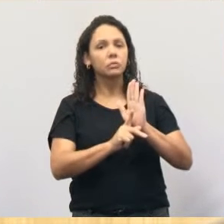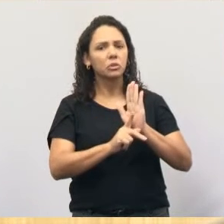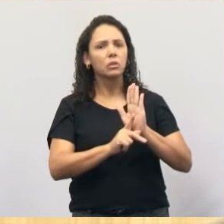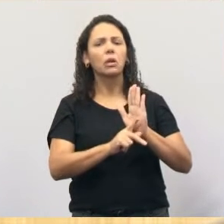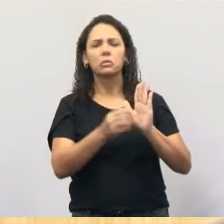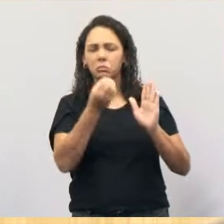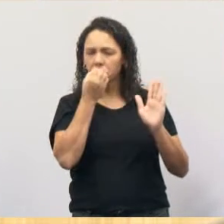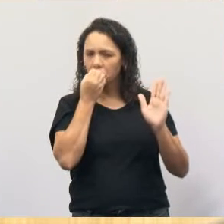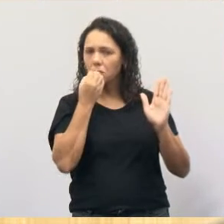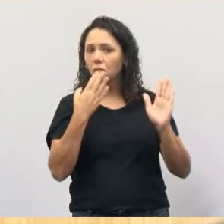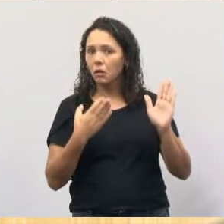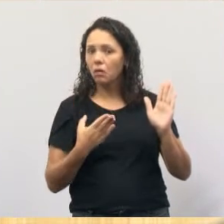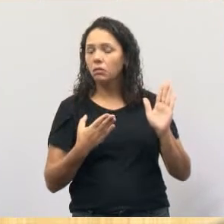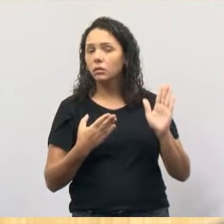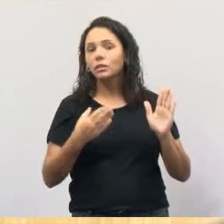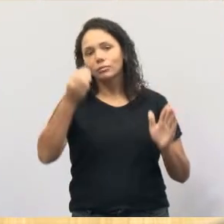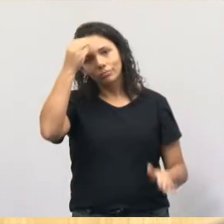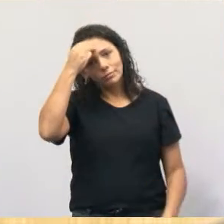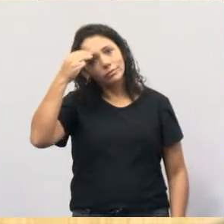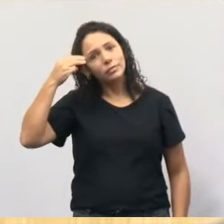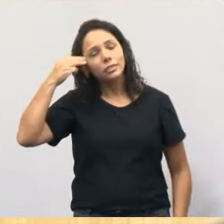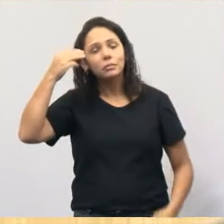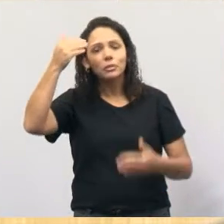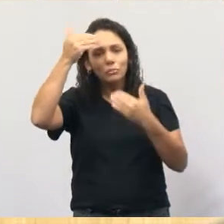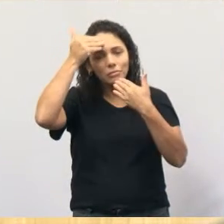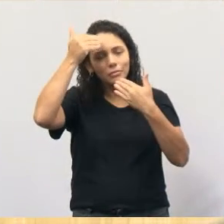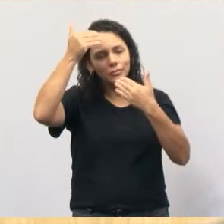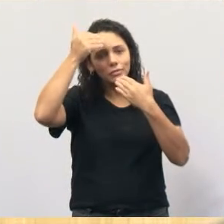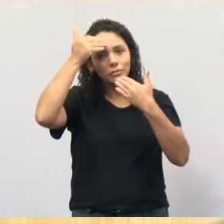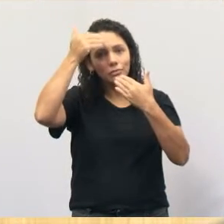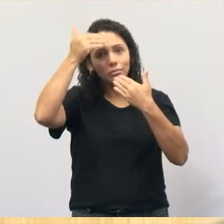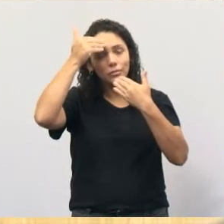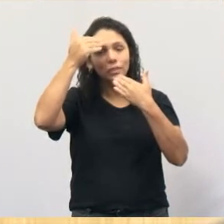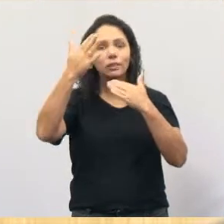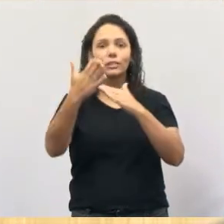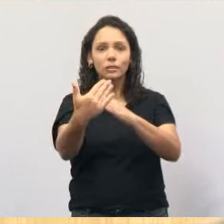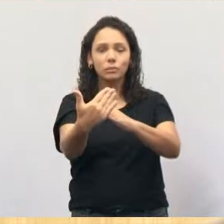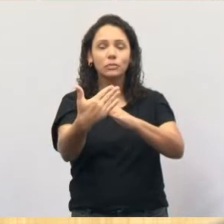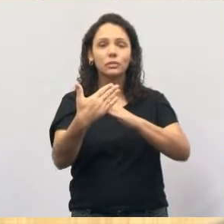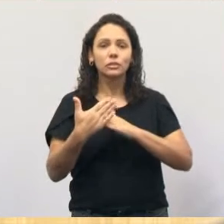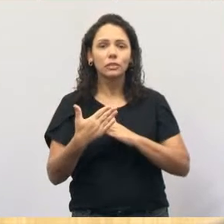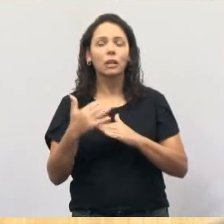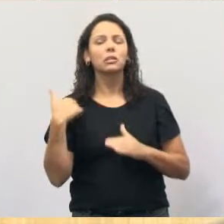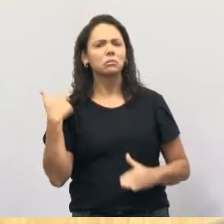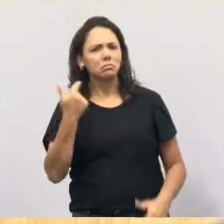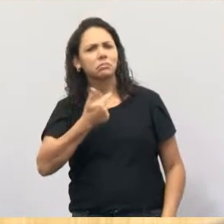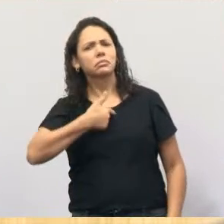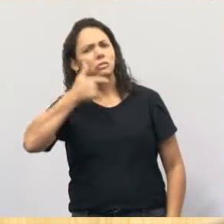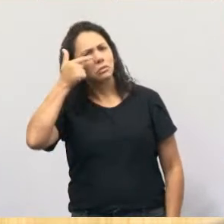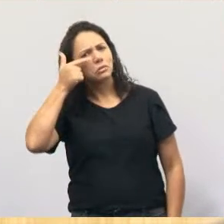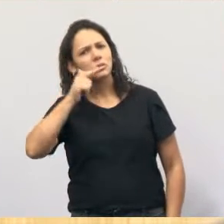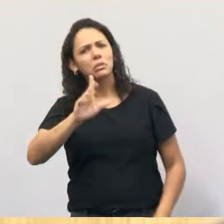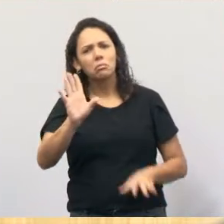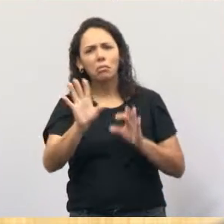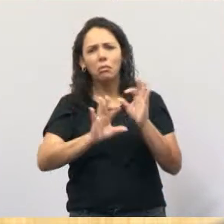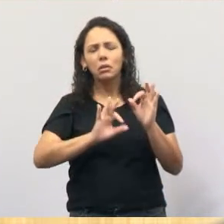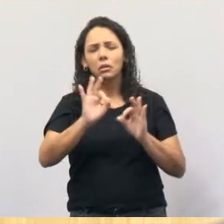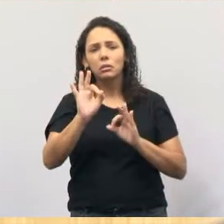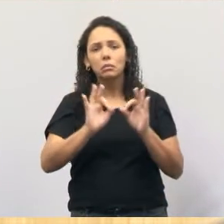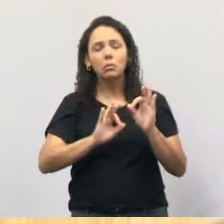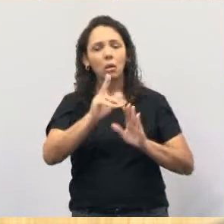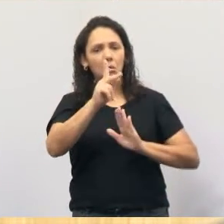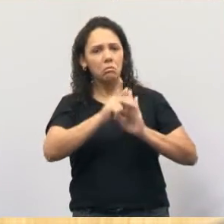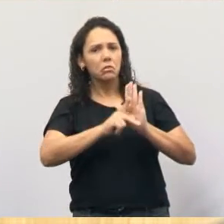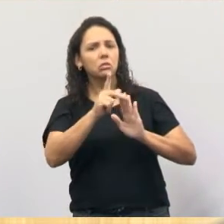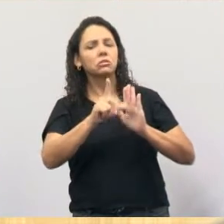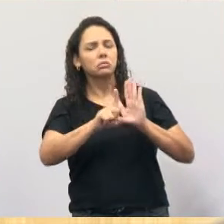muito bacana mesmo. Então, Maria Amélia, obrigado aí pelo seu, né, pela sua ajuda, né, que nós conseguimos fazer um brilhante